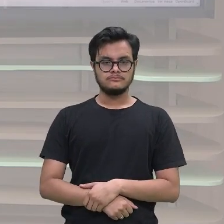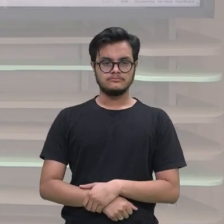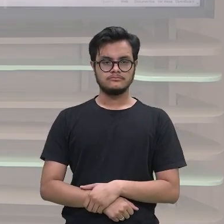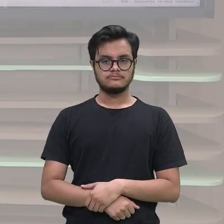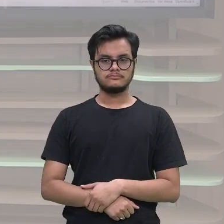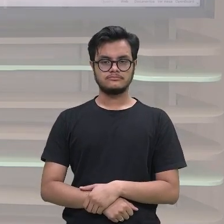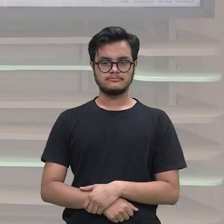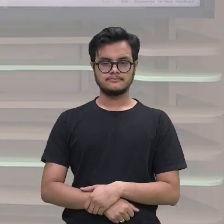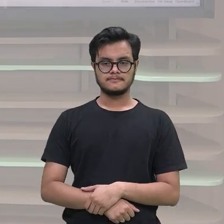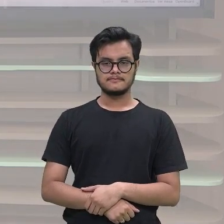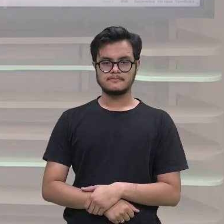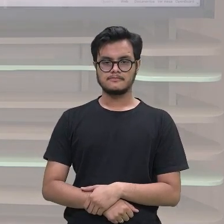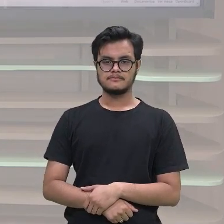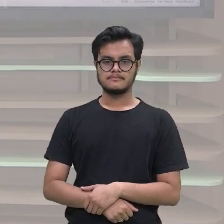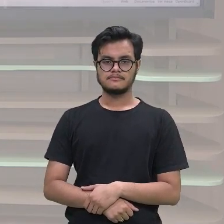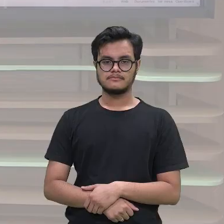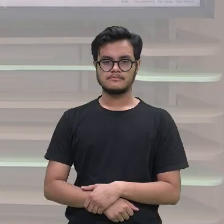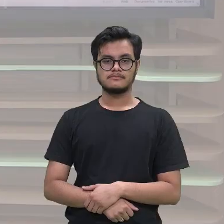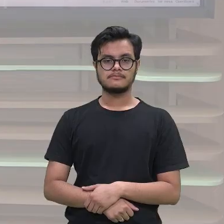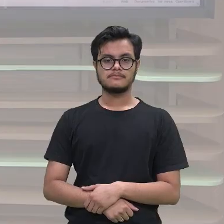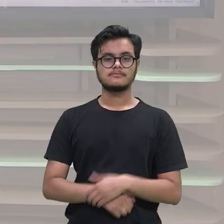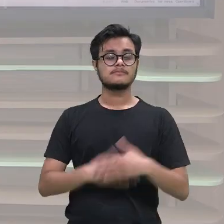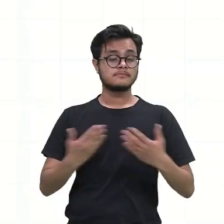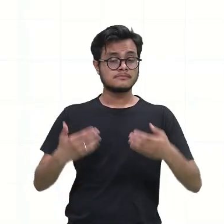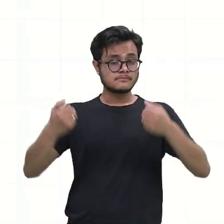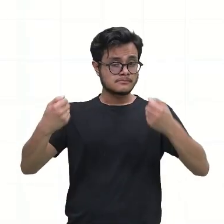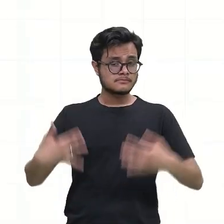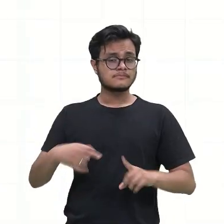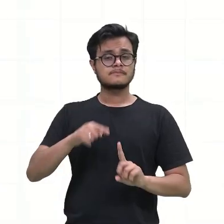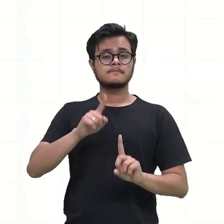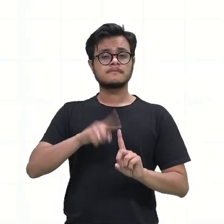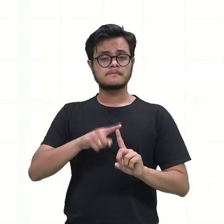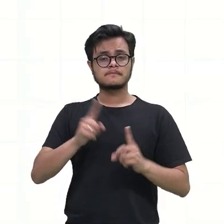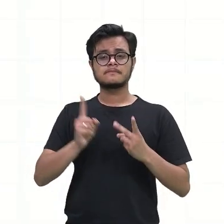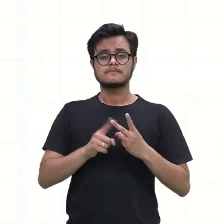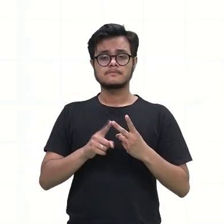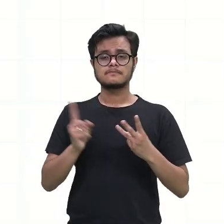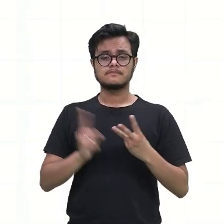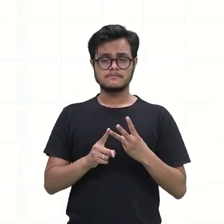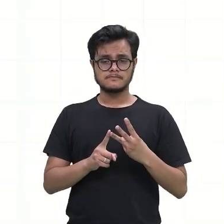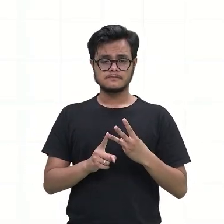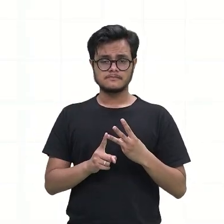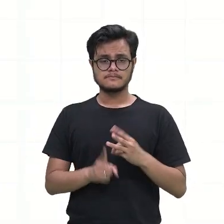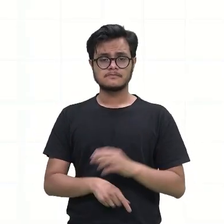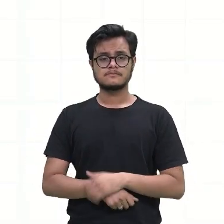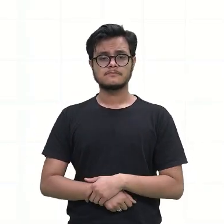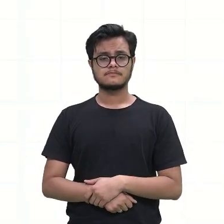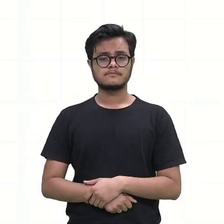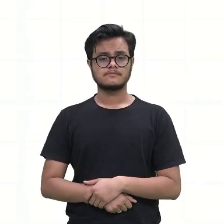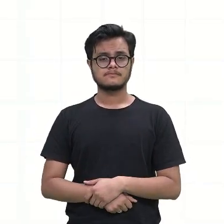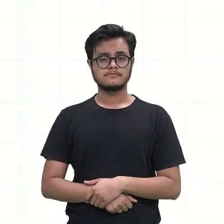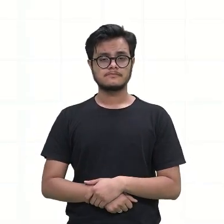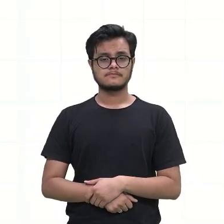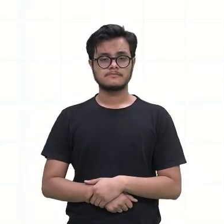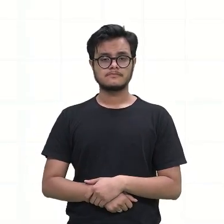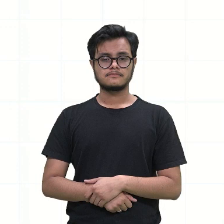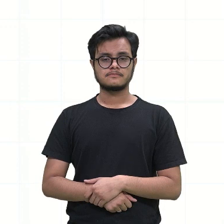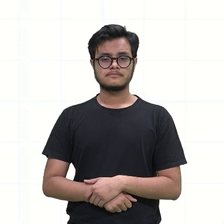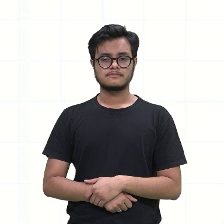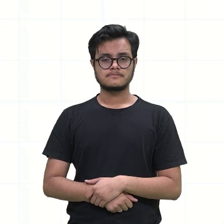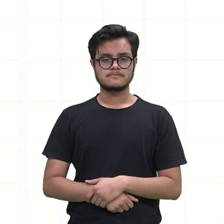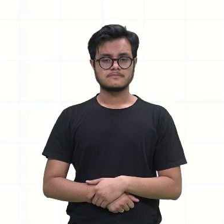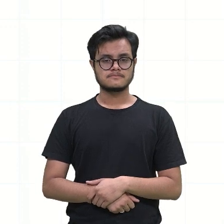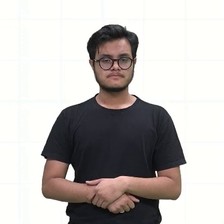a forma dele. Ok? Então, falamos aí, olha, essa primeira pessoa, segunda pessoa, vós beijais, vocês